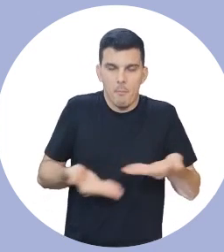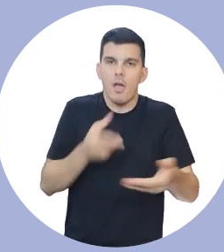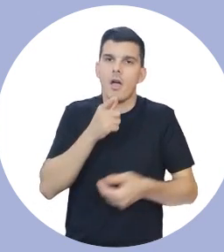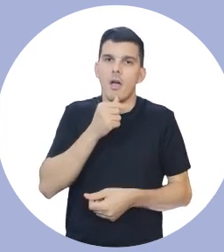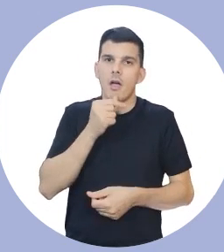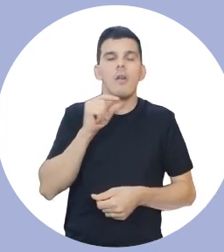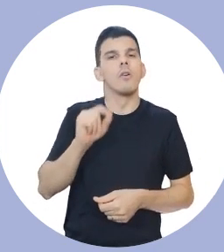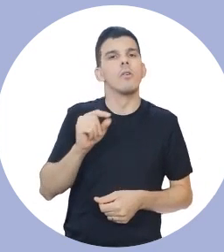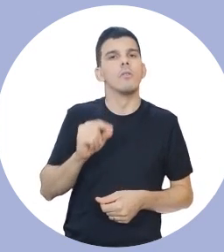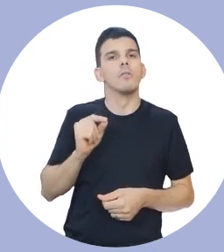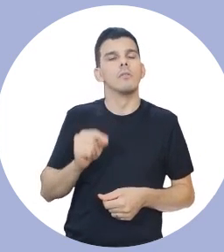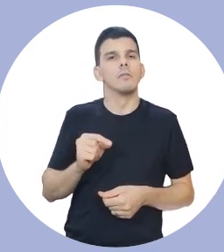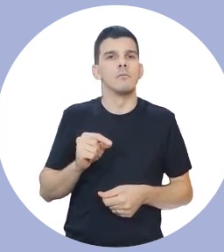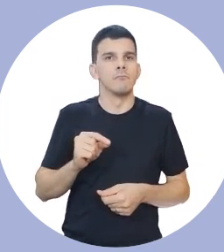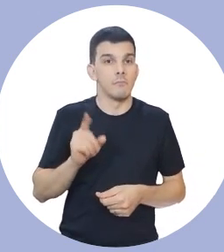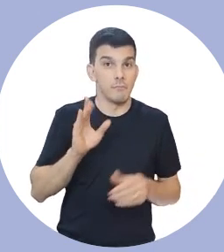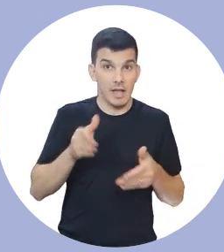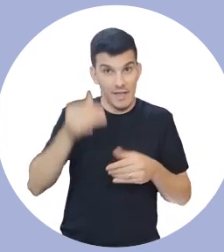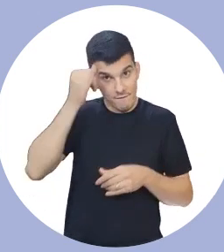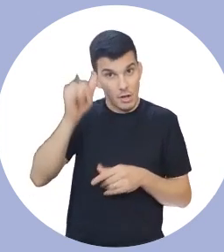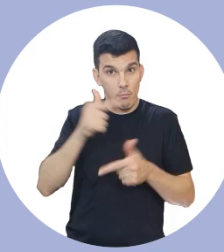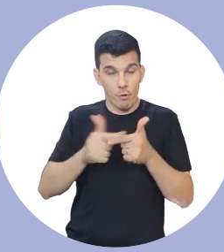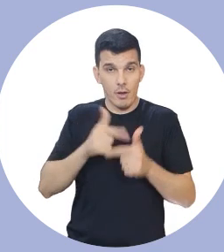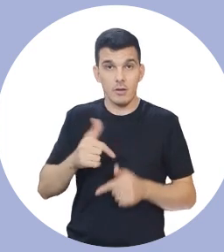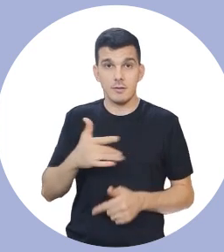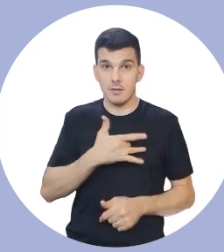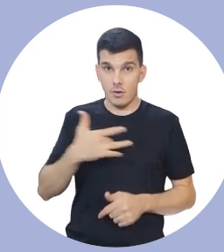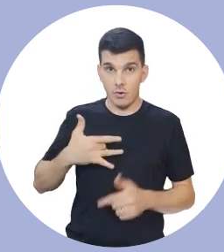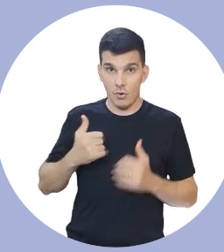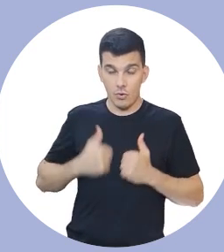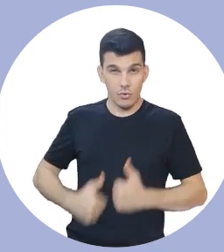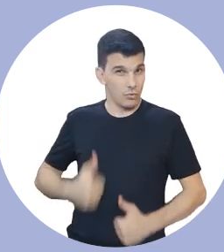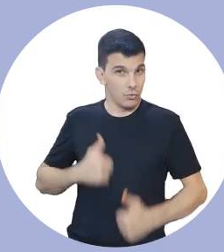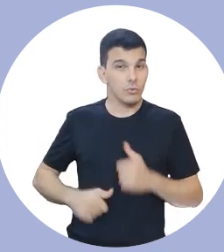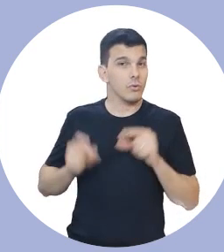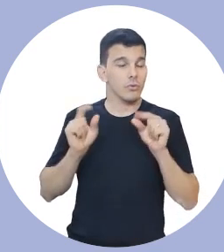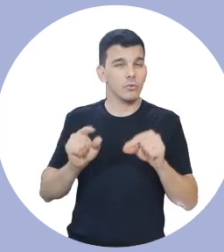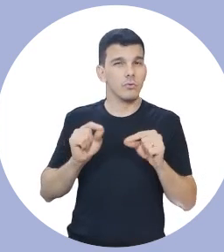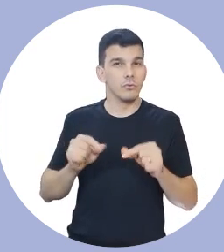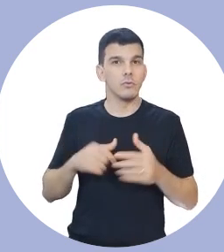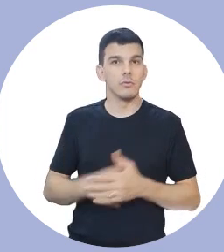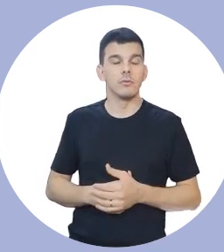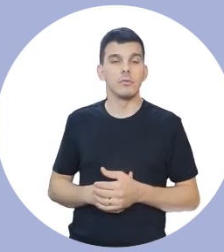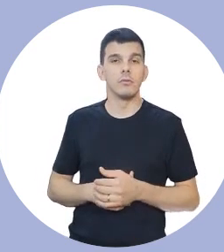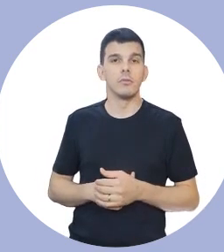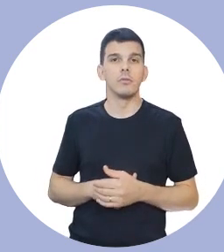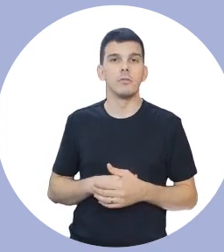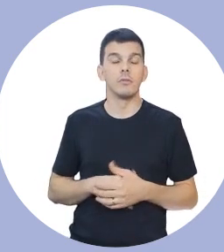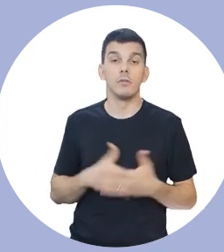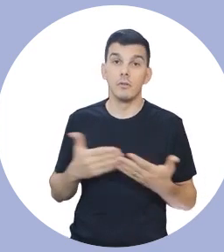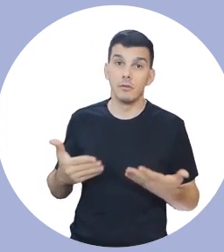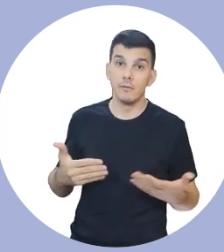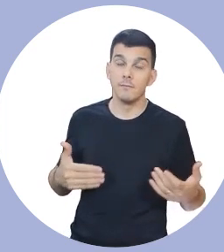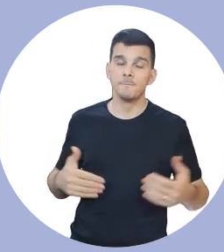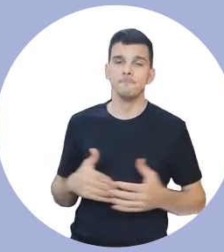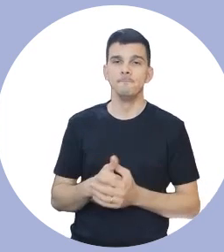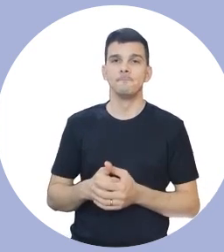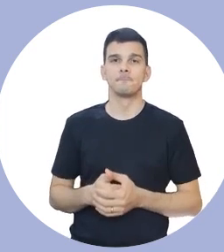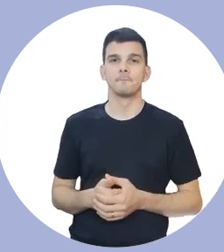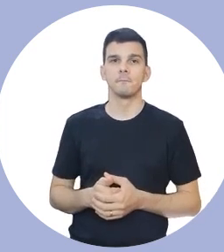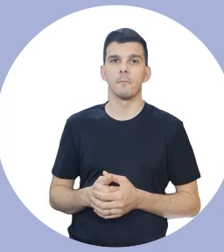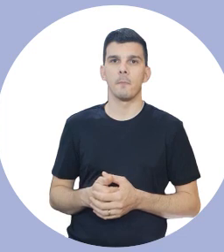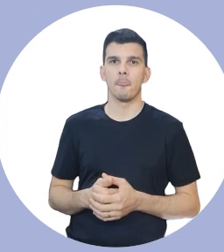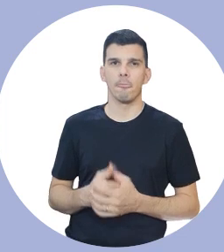para tratar a água dos rios a fim de atenuar o problema de saúde causados por micro-organismos a essas populações ribeirinhas